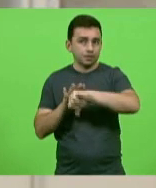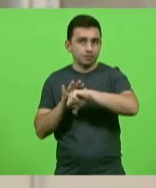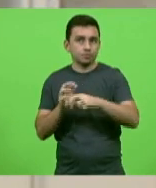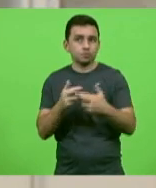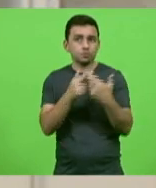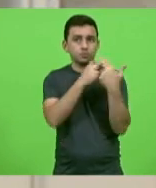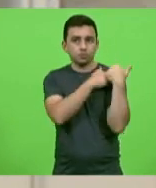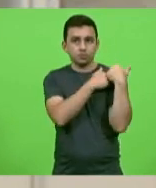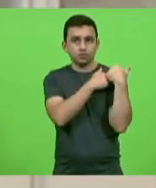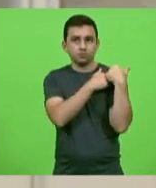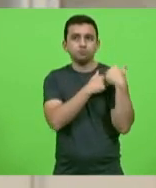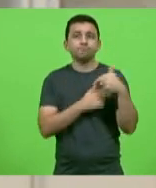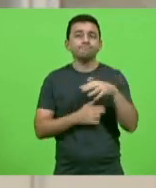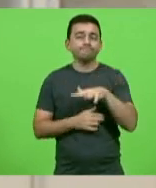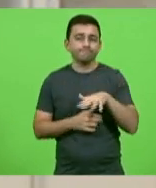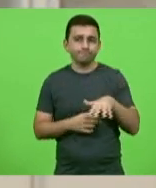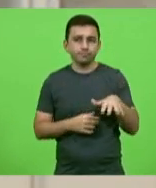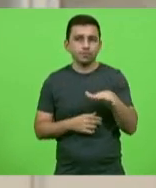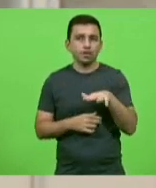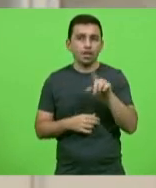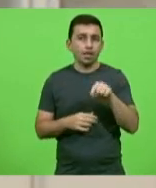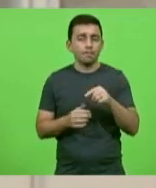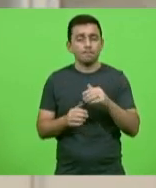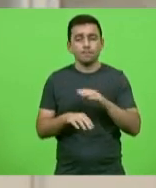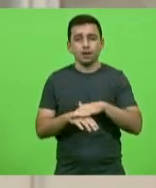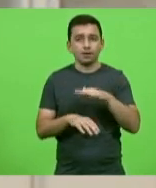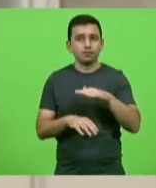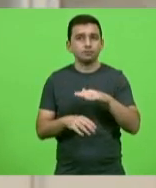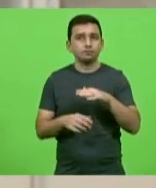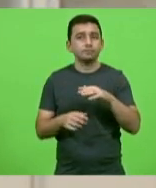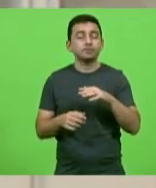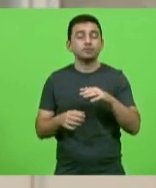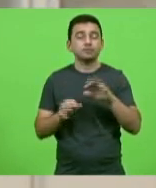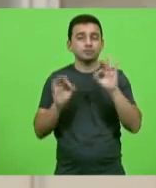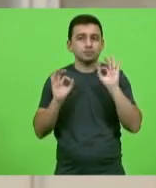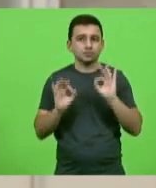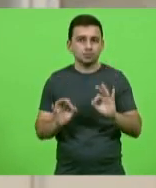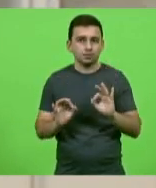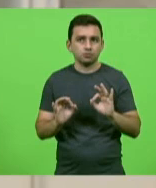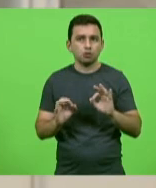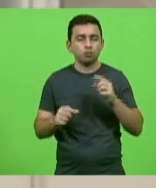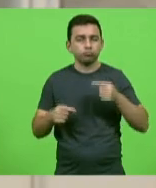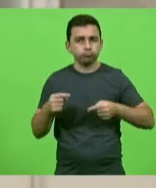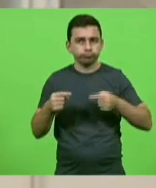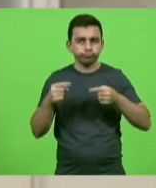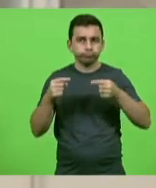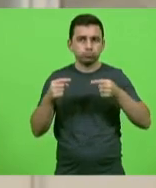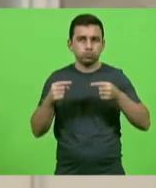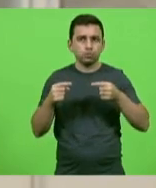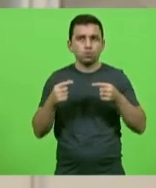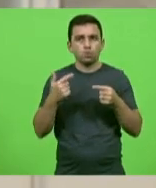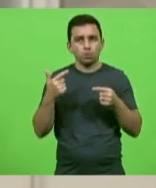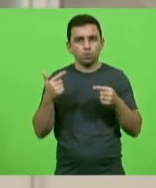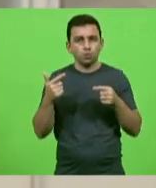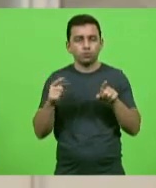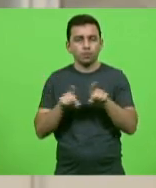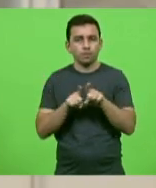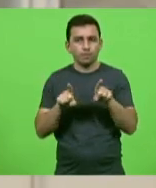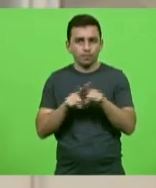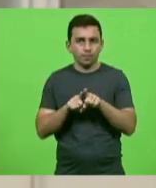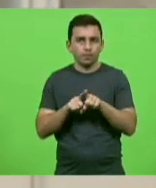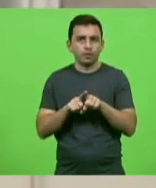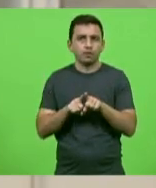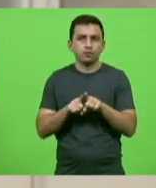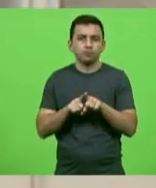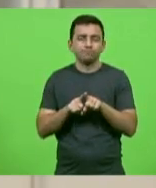responsabilidade Sendo pois o elemento fático tendente a demonstrar os possa concorrência do denunciado com a consumação